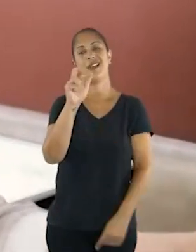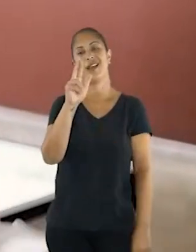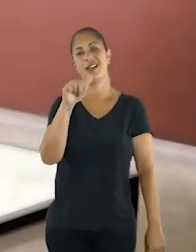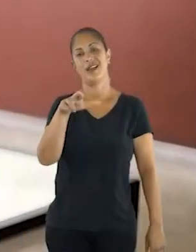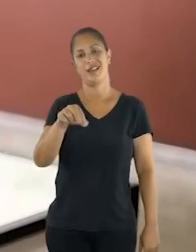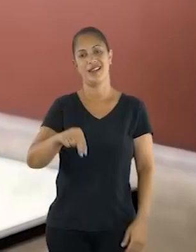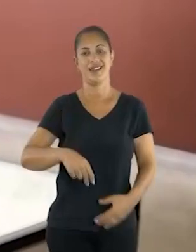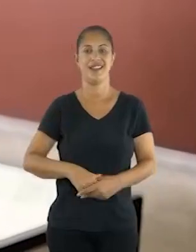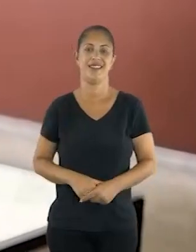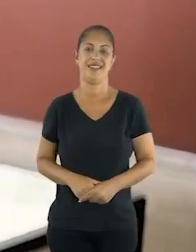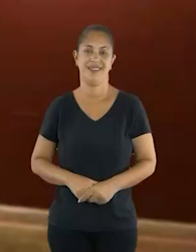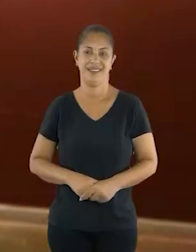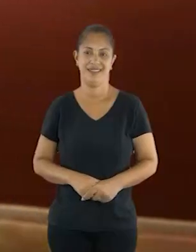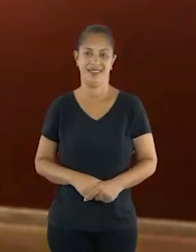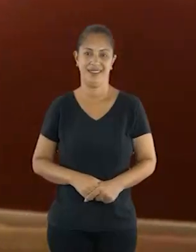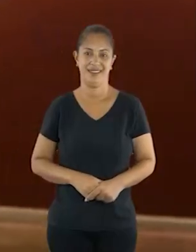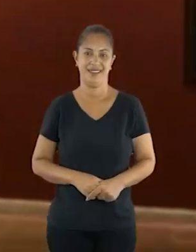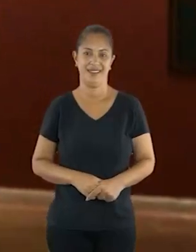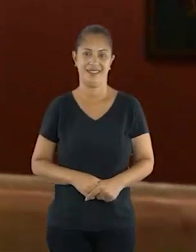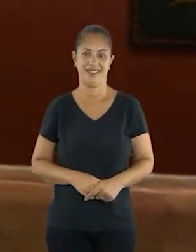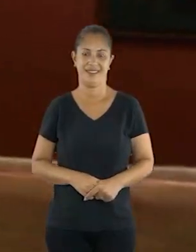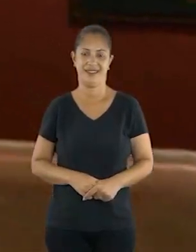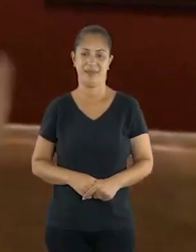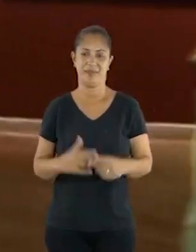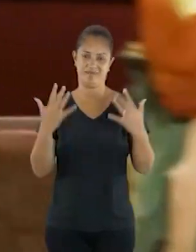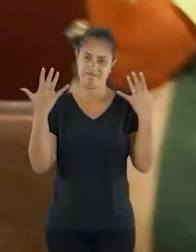encontrarmos Ariano.